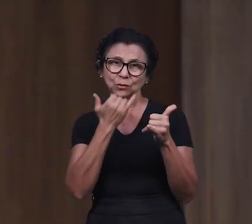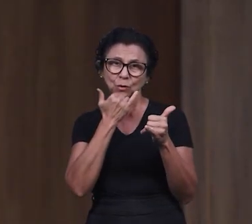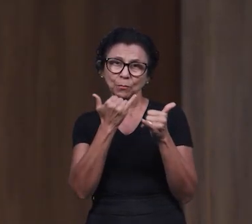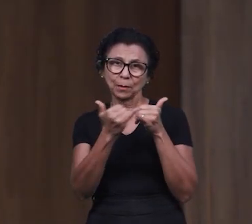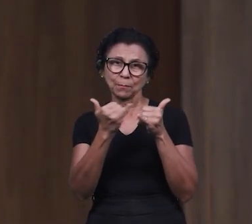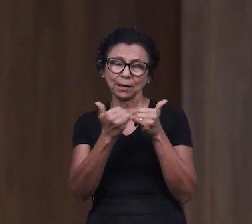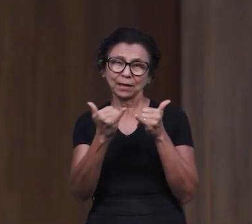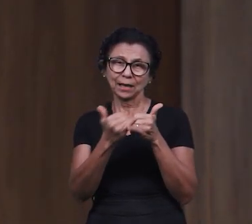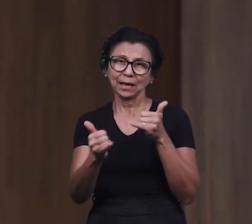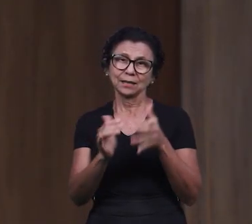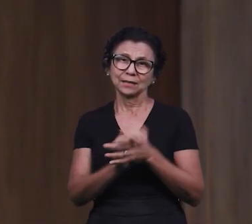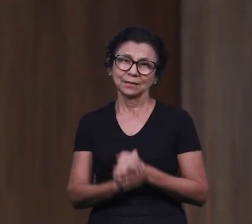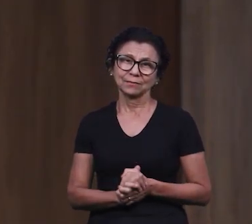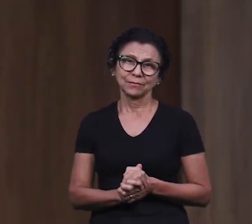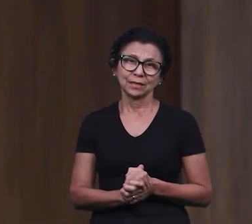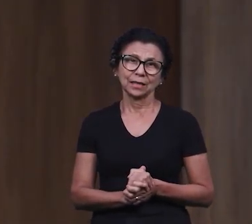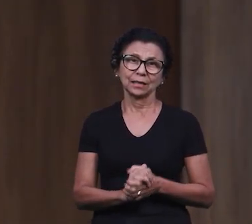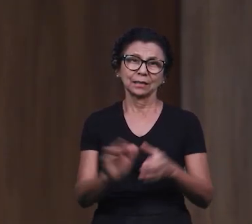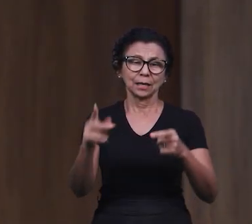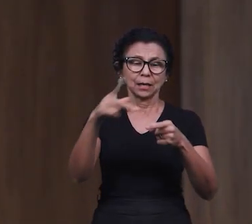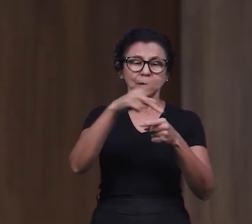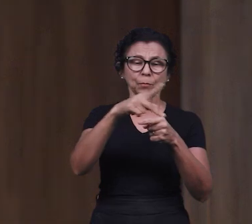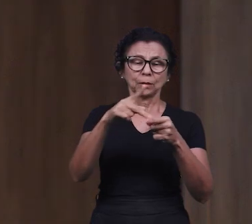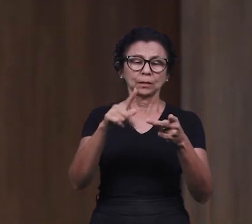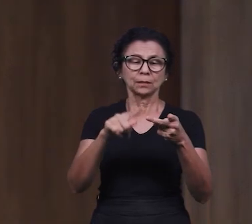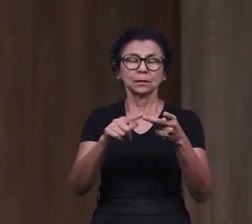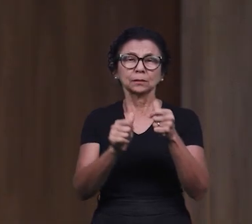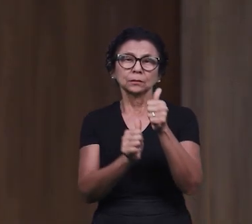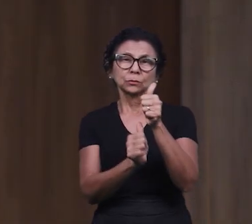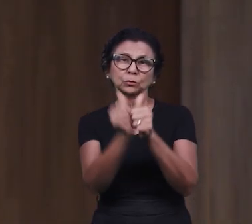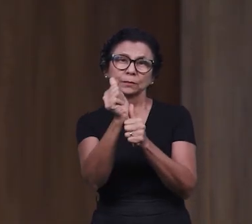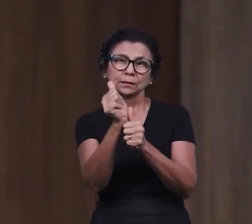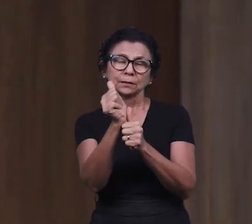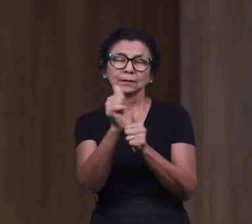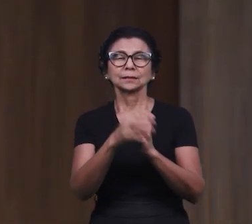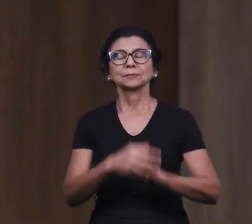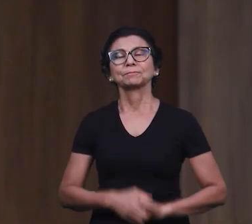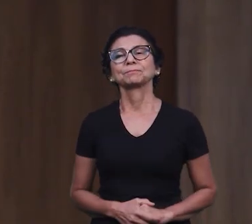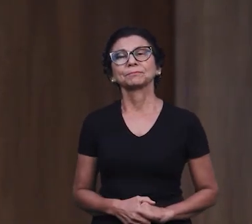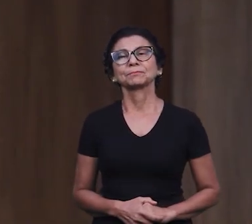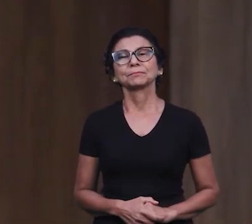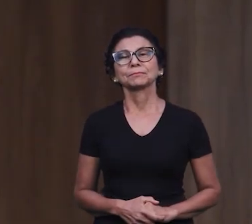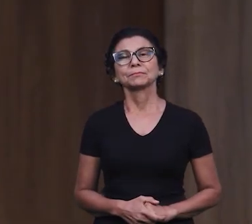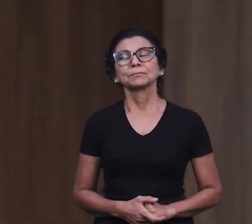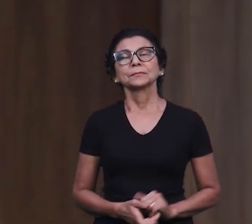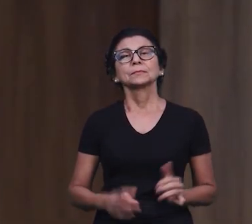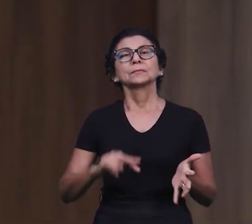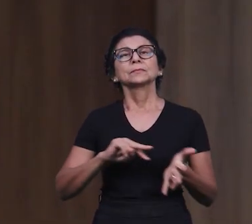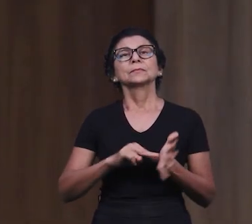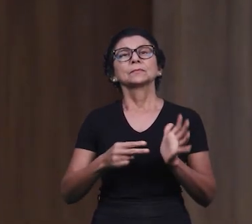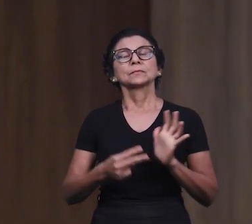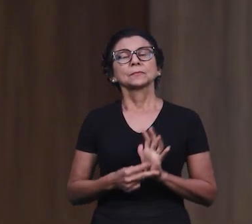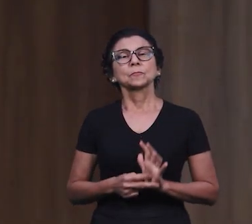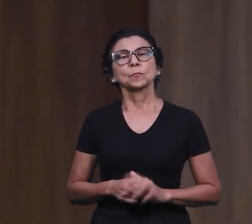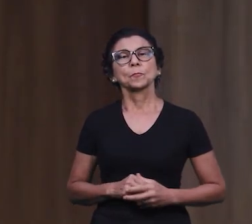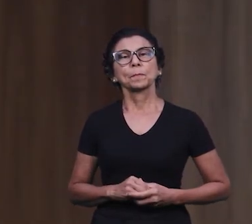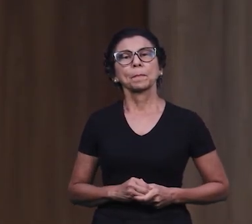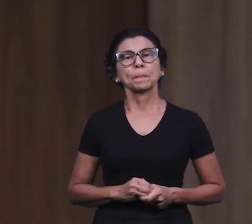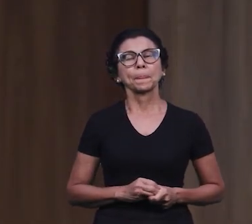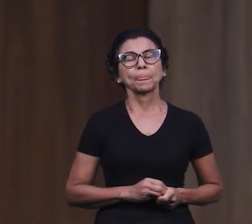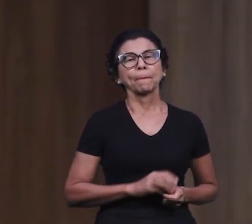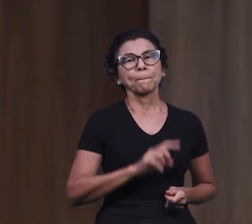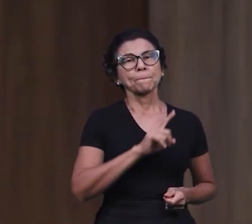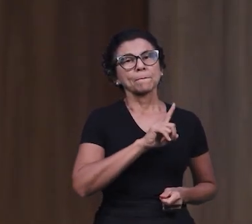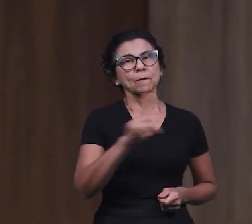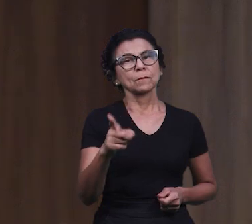solubilidade envolvendo polaridade. Isso quer dizer, além de você não só